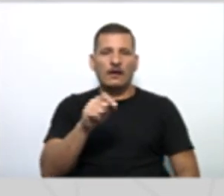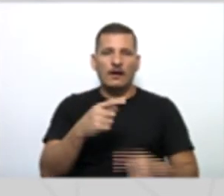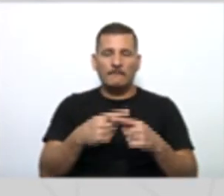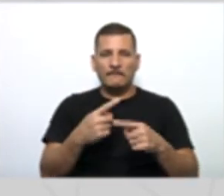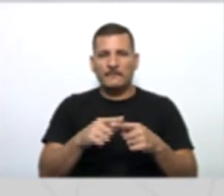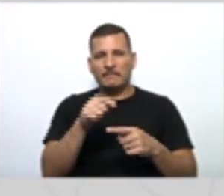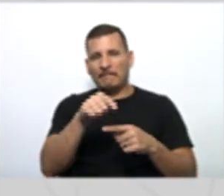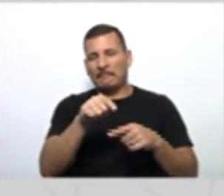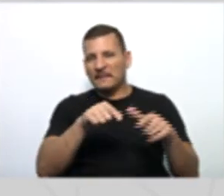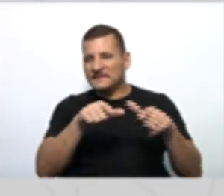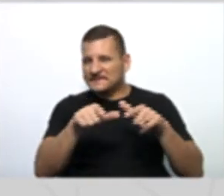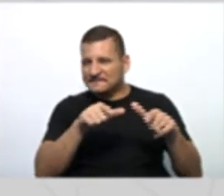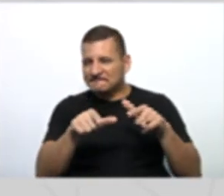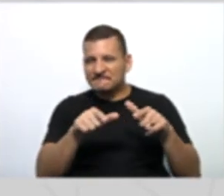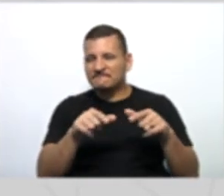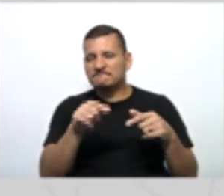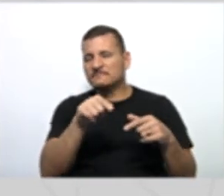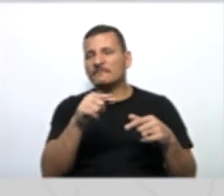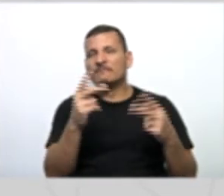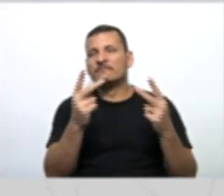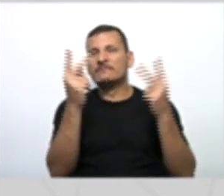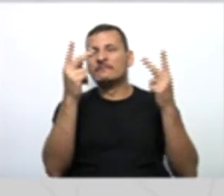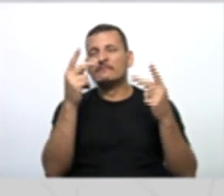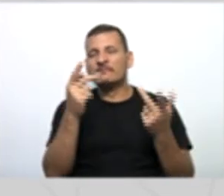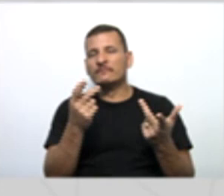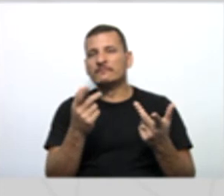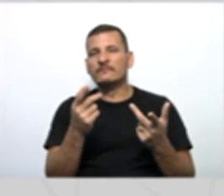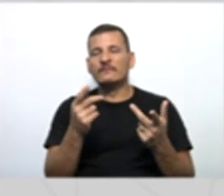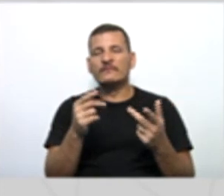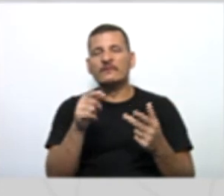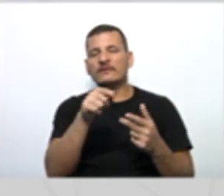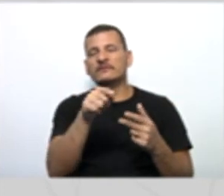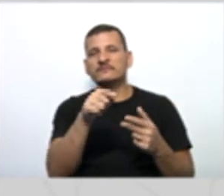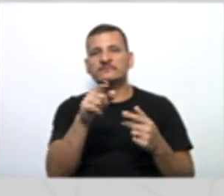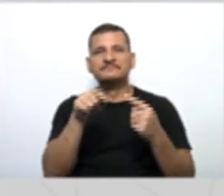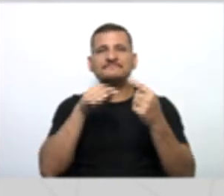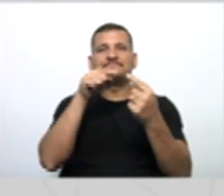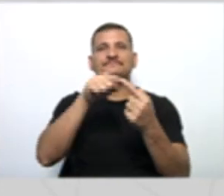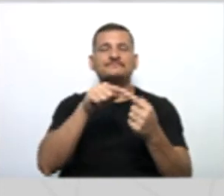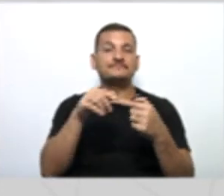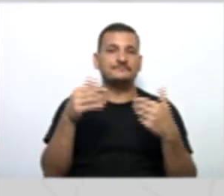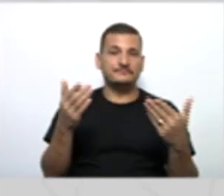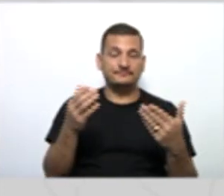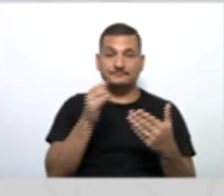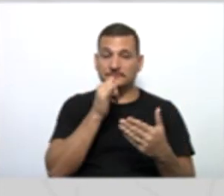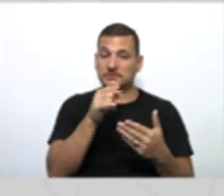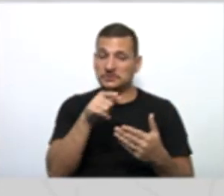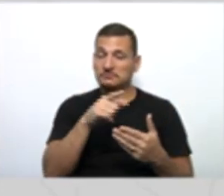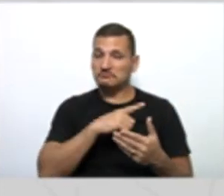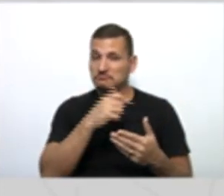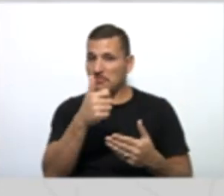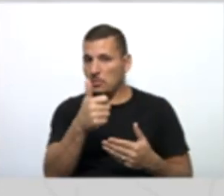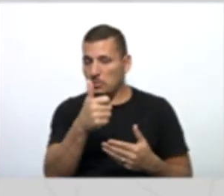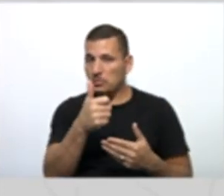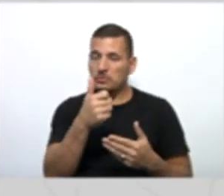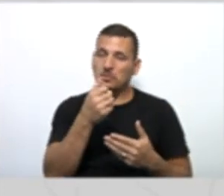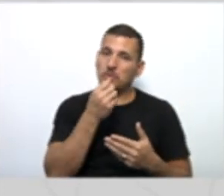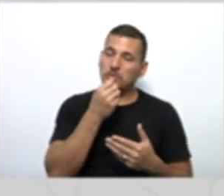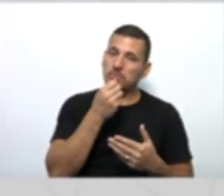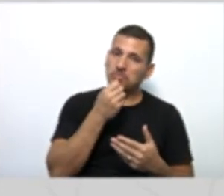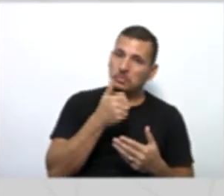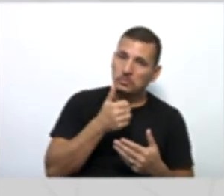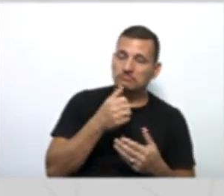porquê desse trabalho, qual que é o valor, qual o alcance desse trabalho, se é viável essa pesquisa, se é